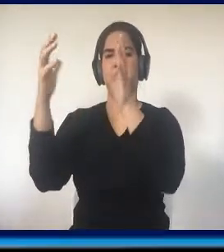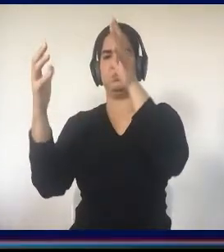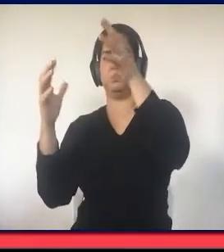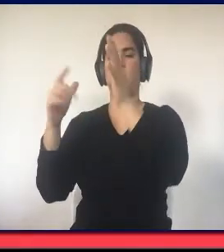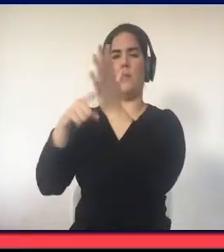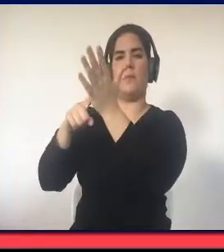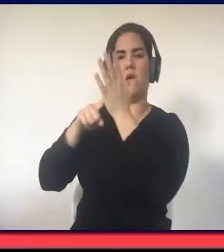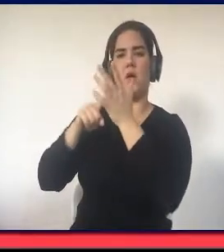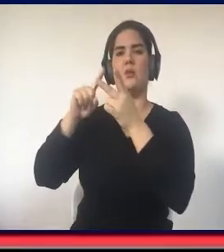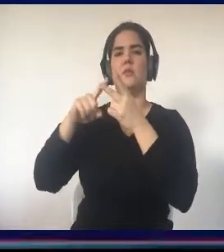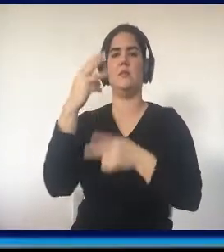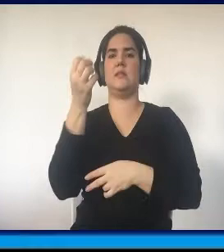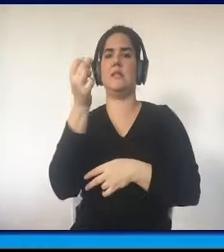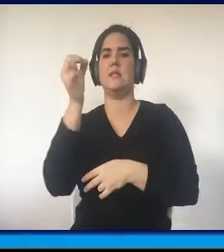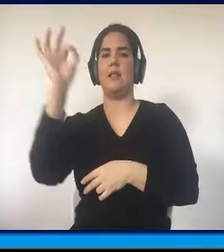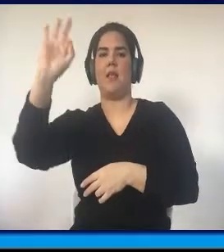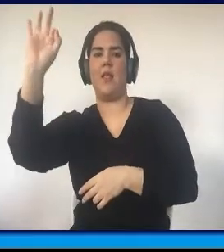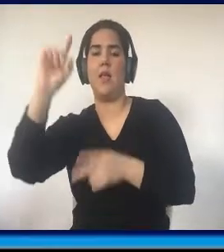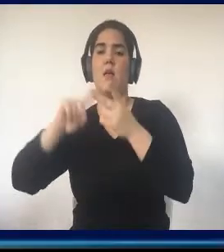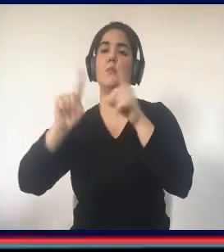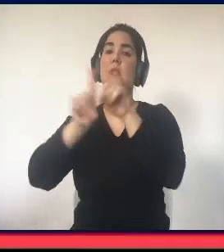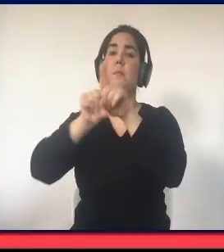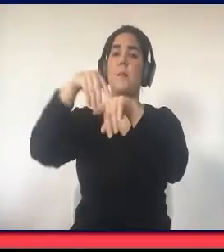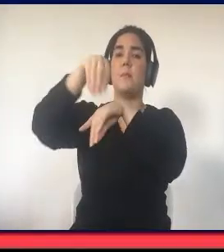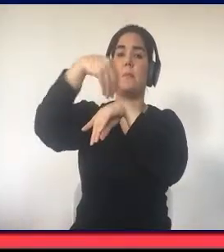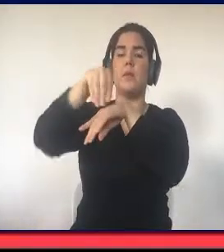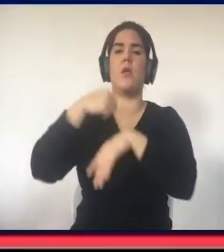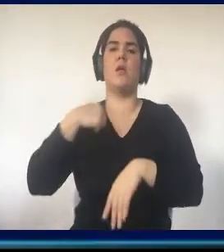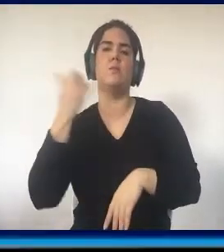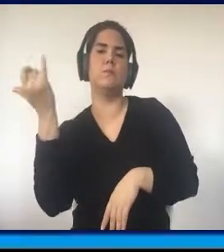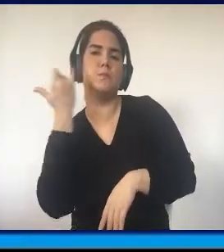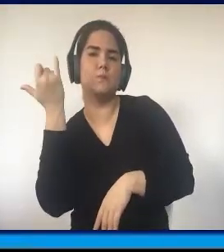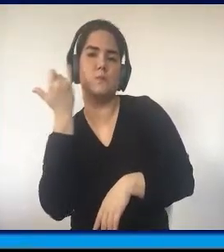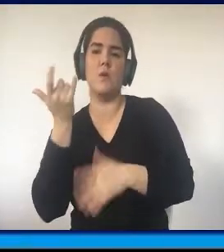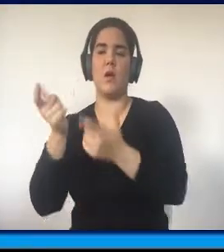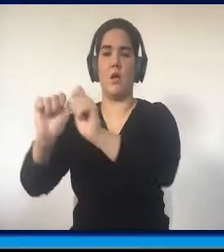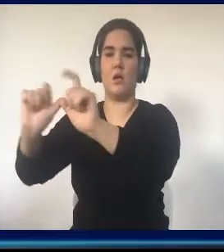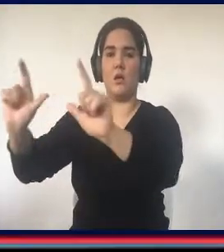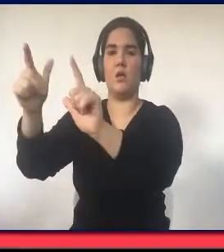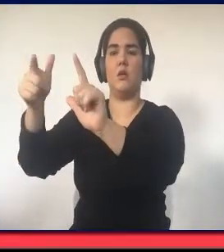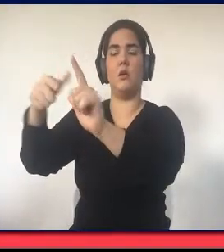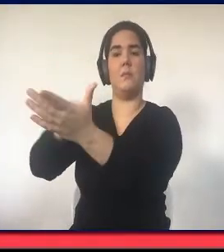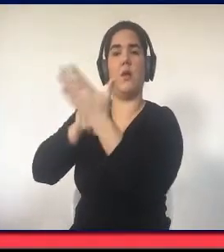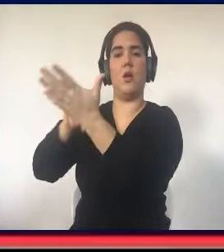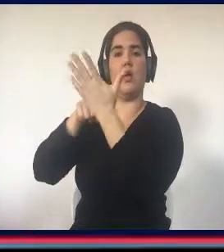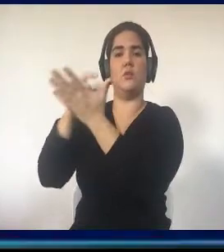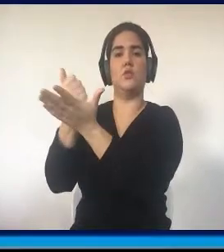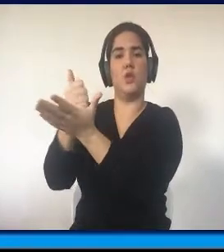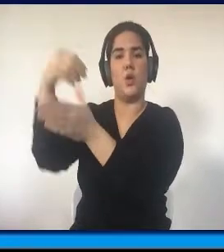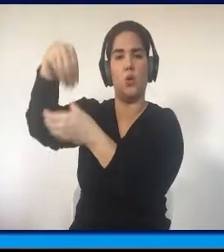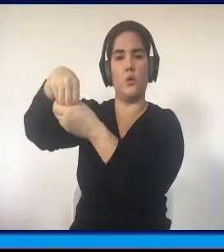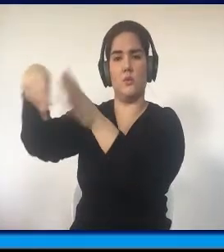a descrição da estátua, eu poderia ler a descrição da estátua e tantas outras coisas legais no Nintendo DS. Aí surgiu a